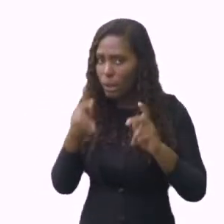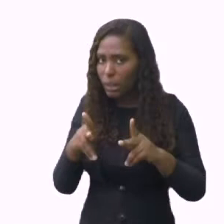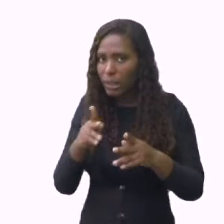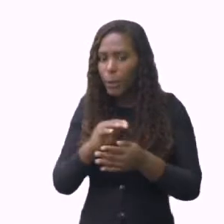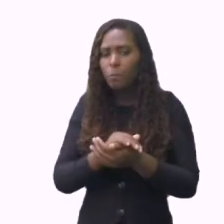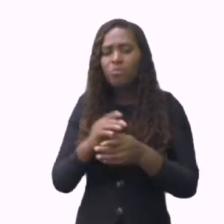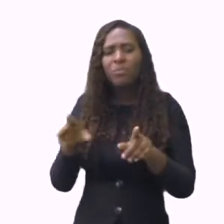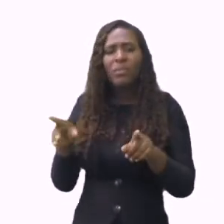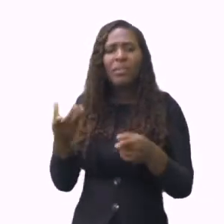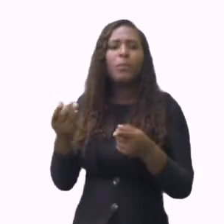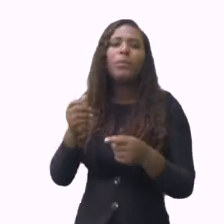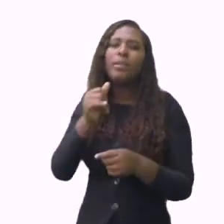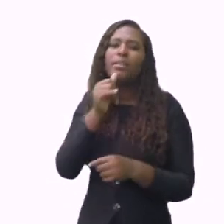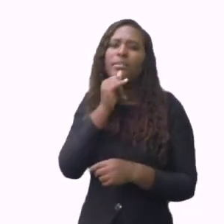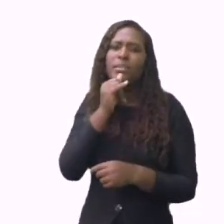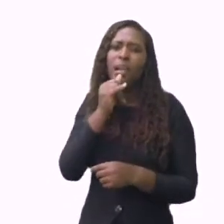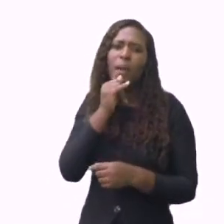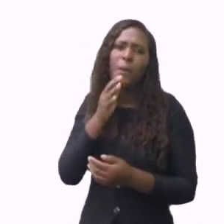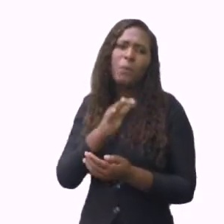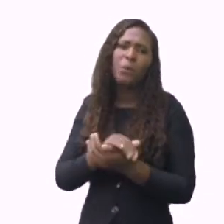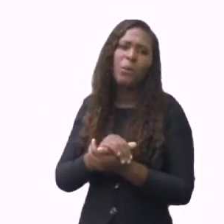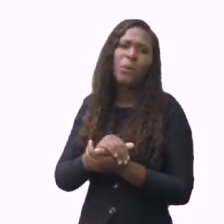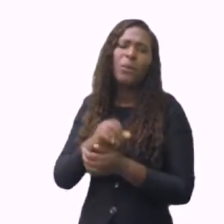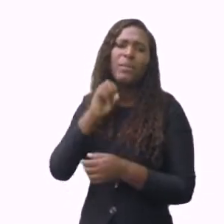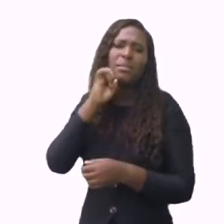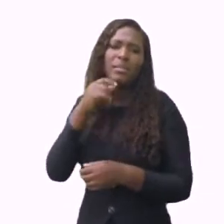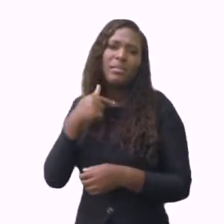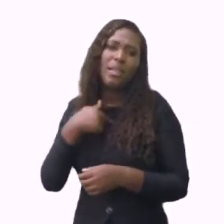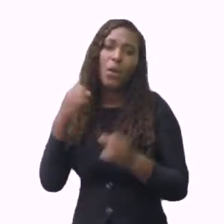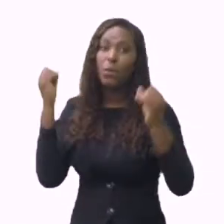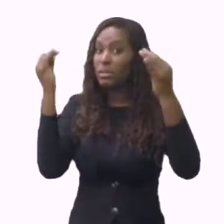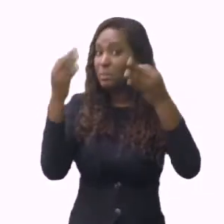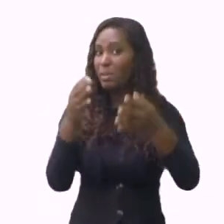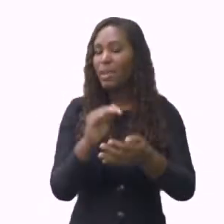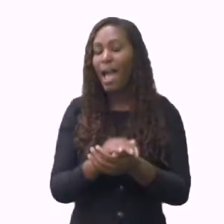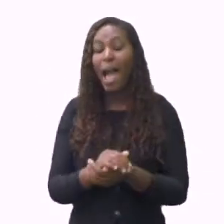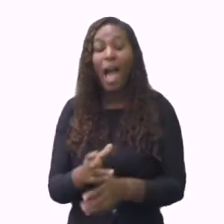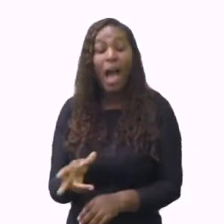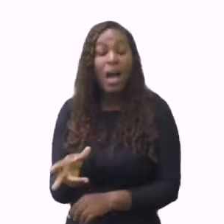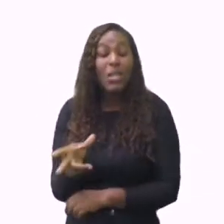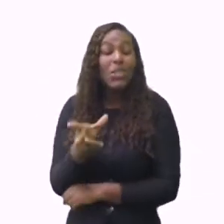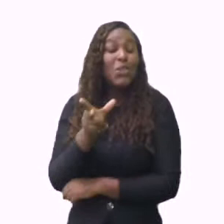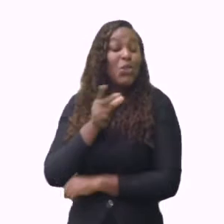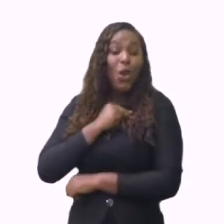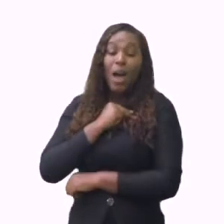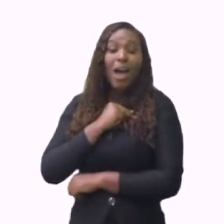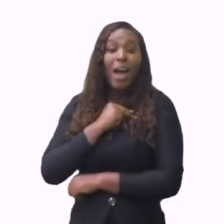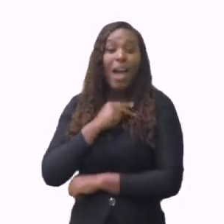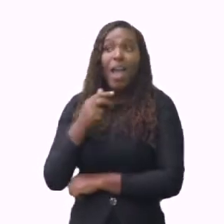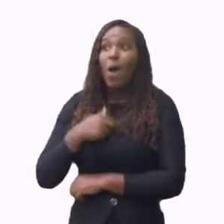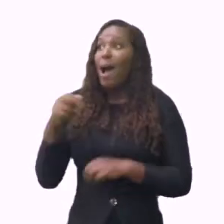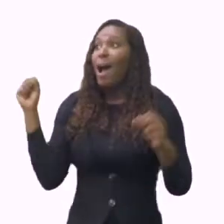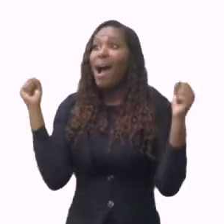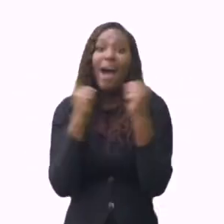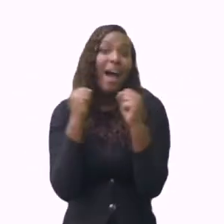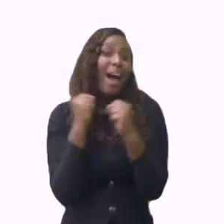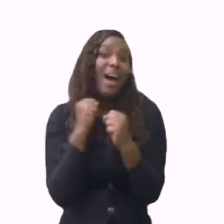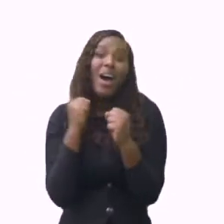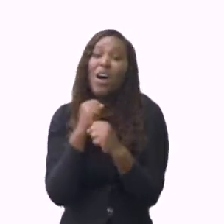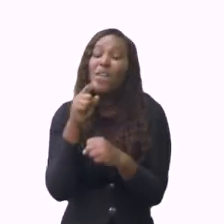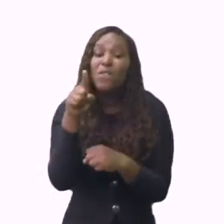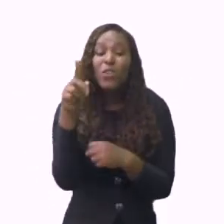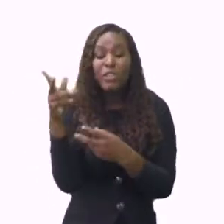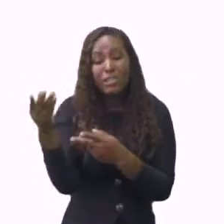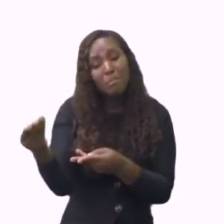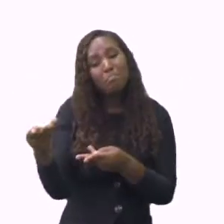Por exemplo, se eu vou falar assim: nossa, adorei que você viesse. Então, eu usei uma forma